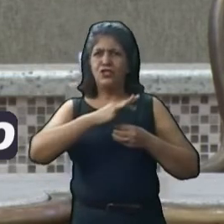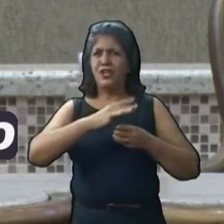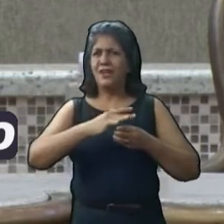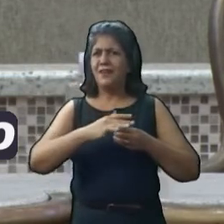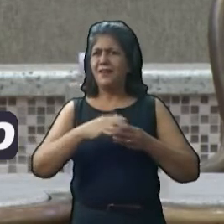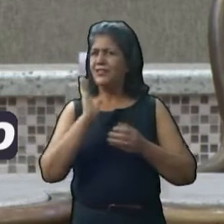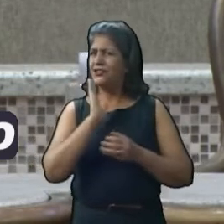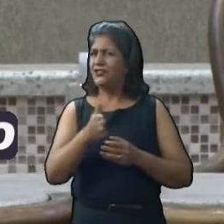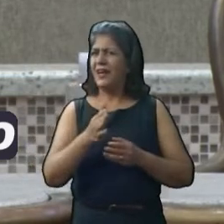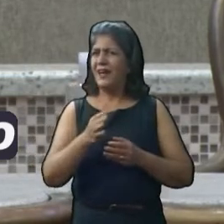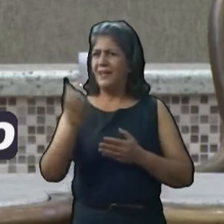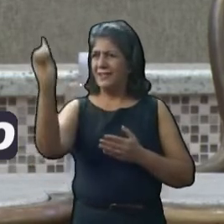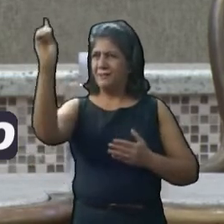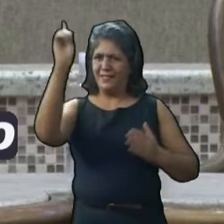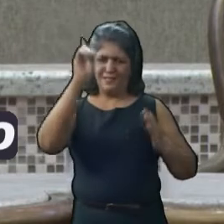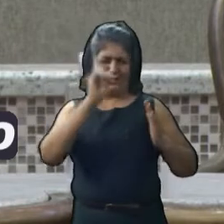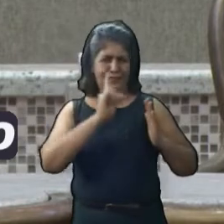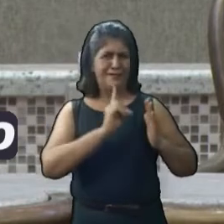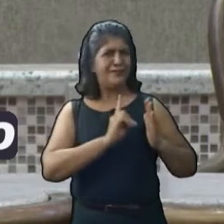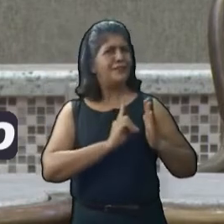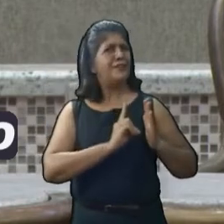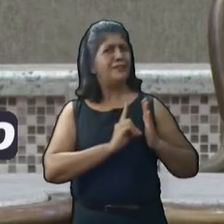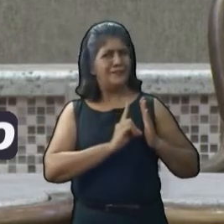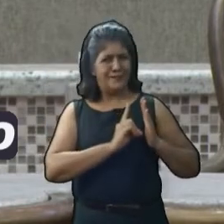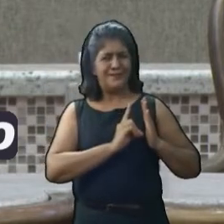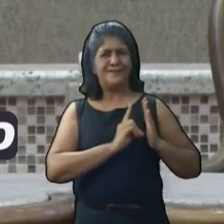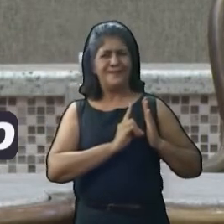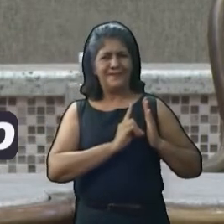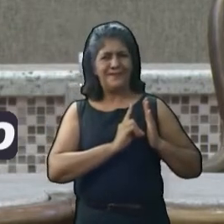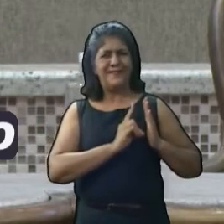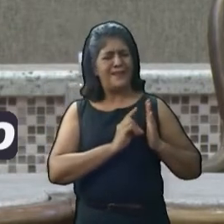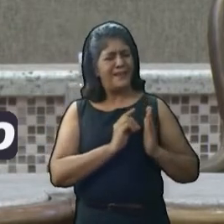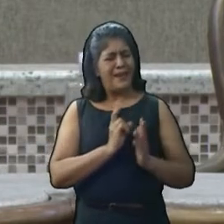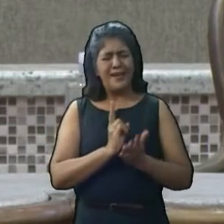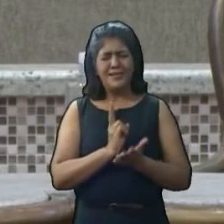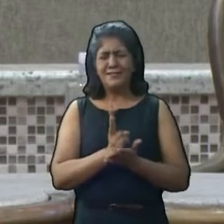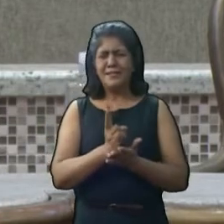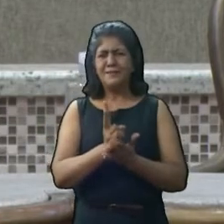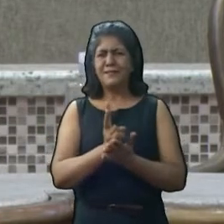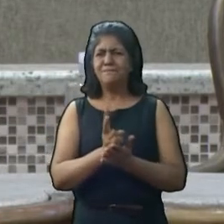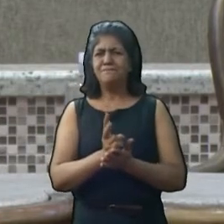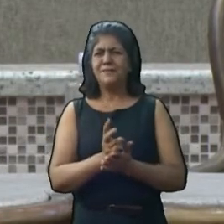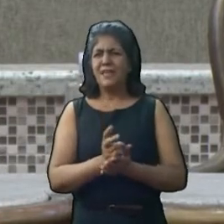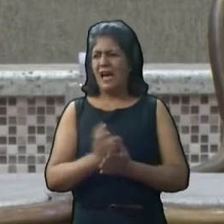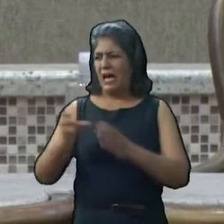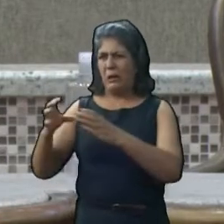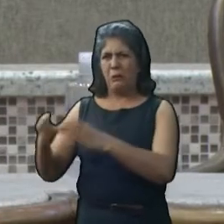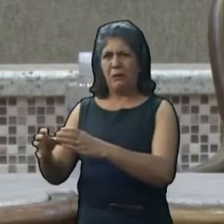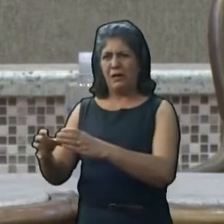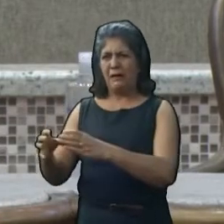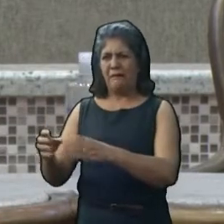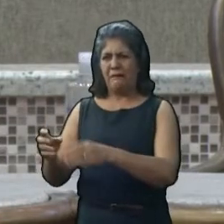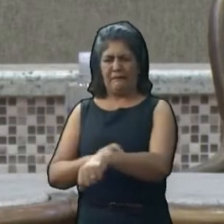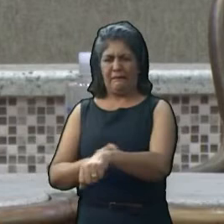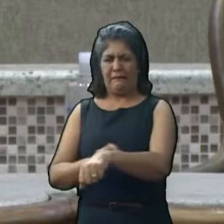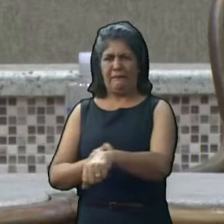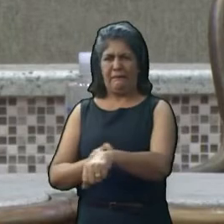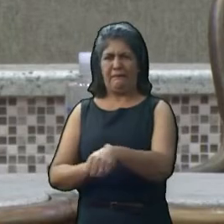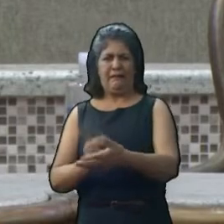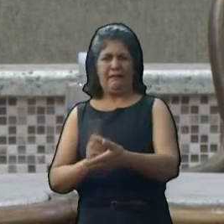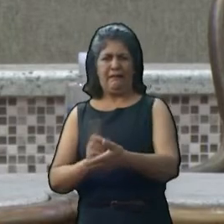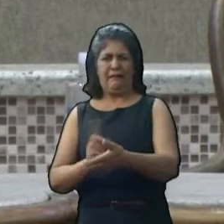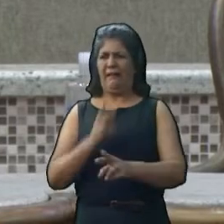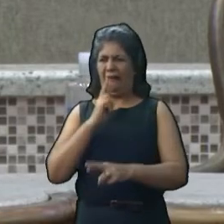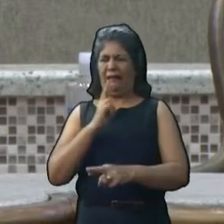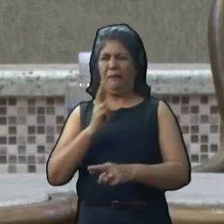deus e ele desfruta dessa comunhão com deus no seu coração não tem lugar para intrigas para o